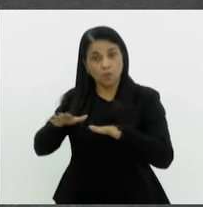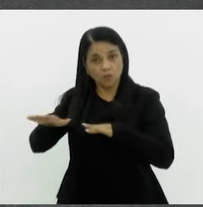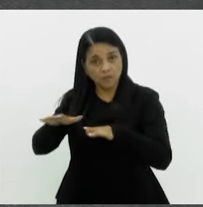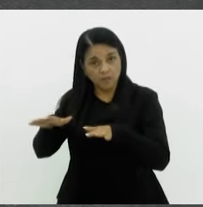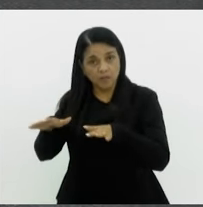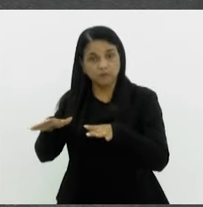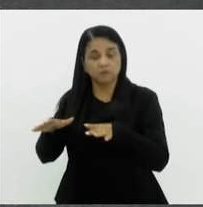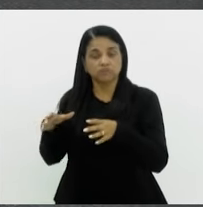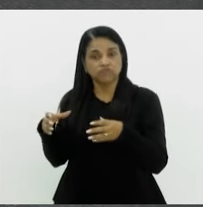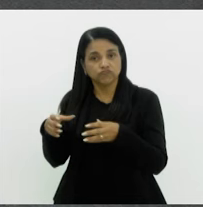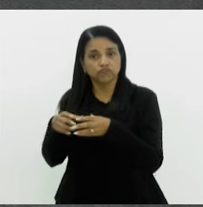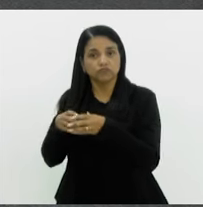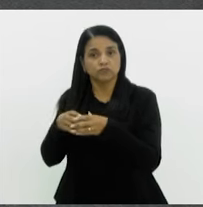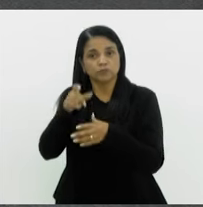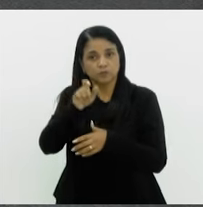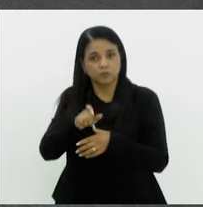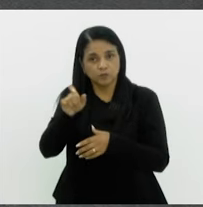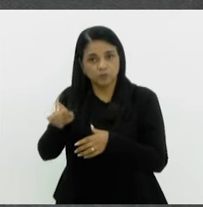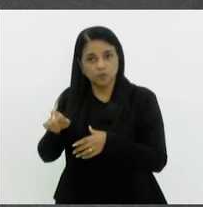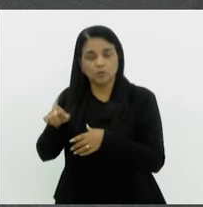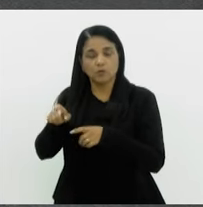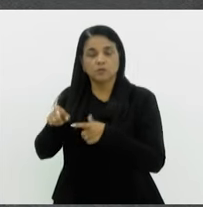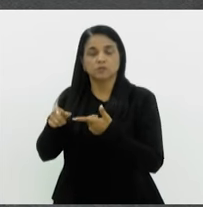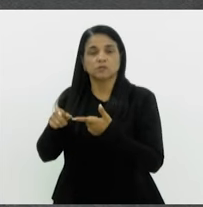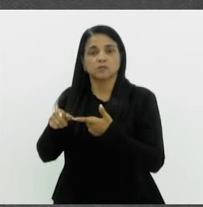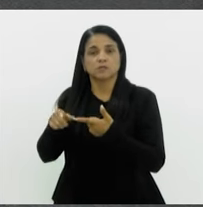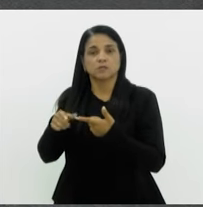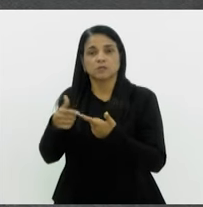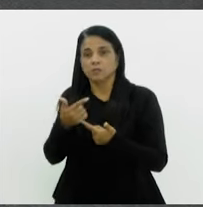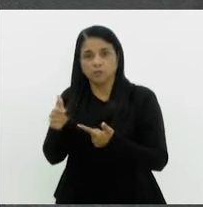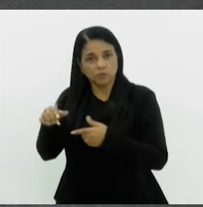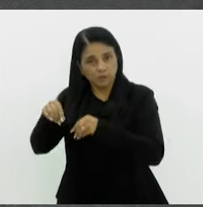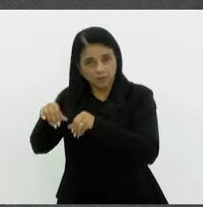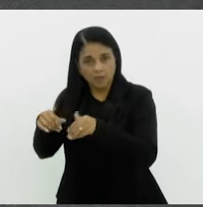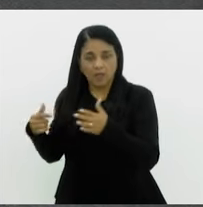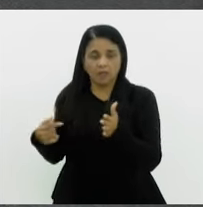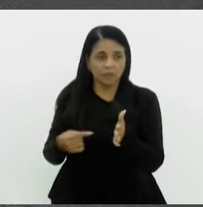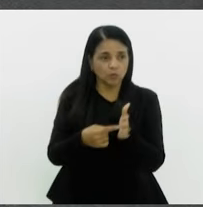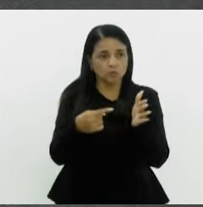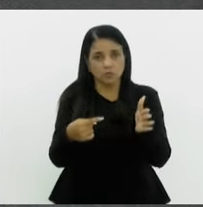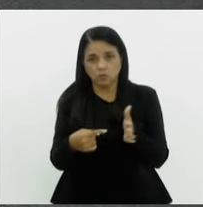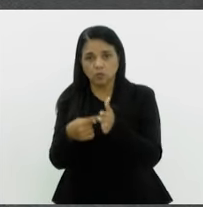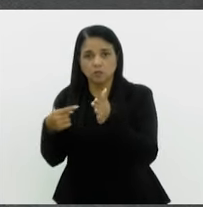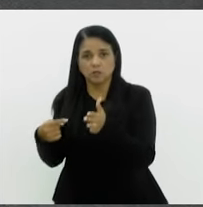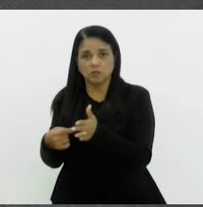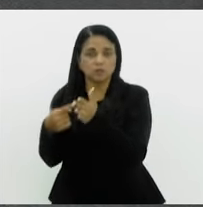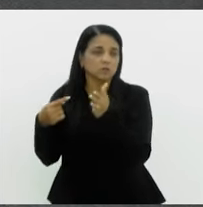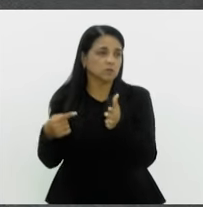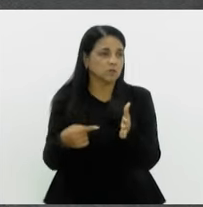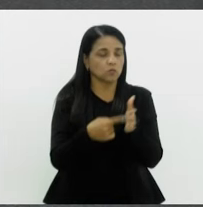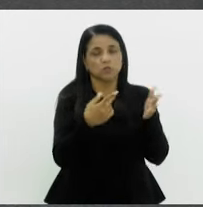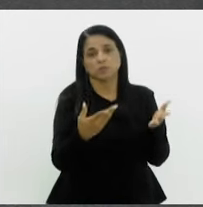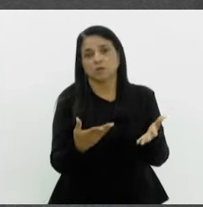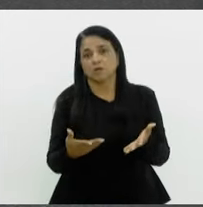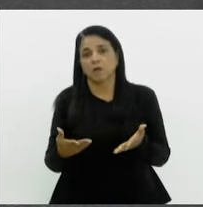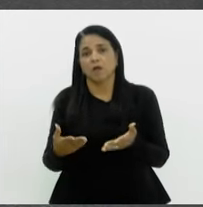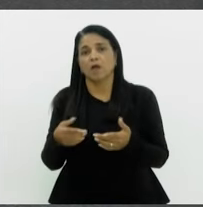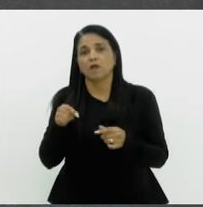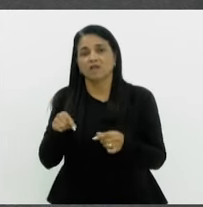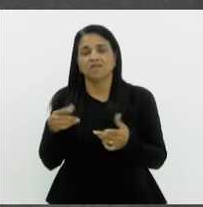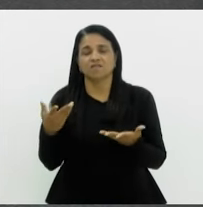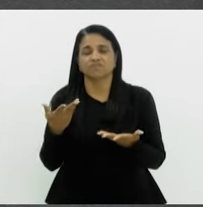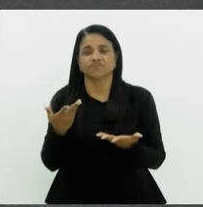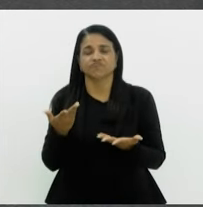para continuar da maneira que está, com toda hora uma denúncia aqui, um escândalo ali, não sei o quê, que isso